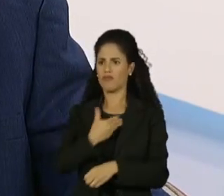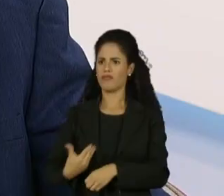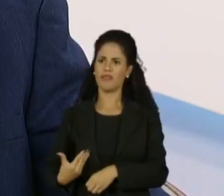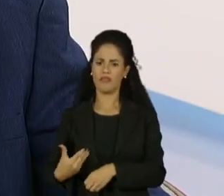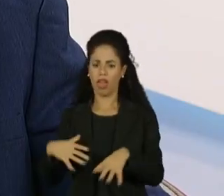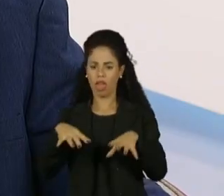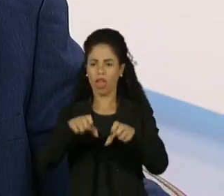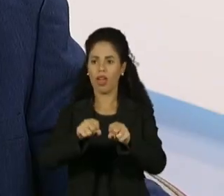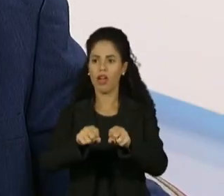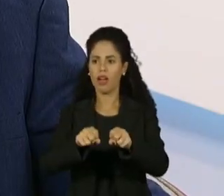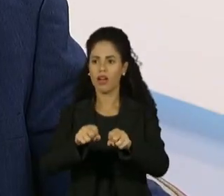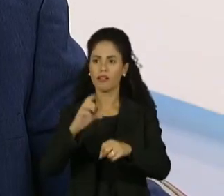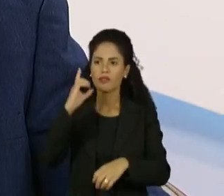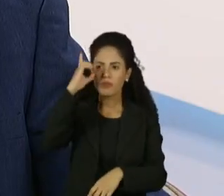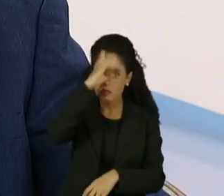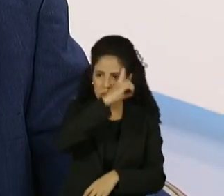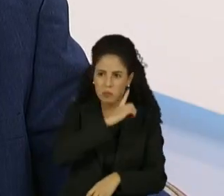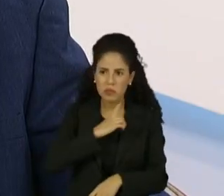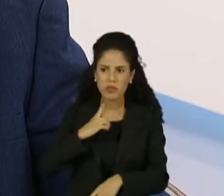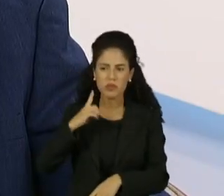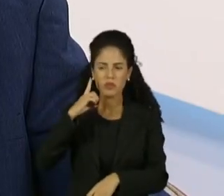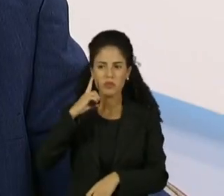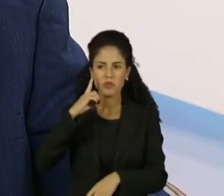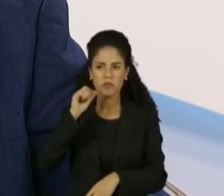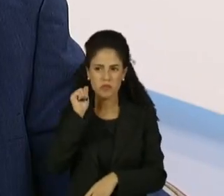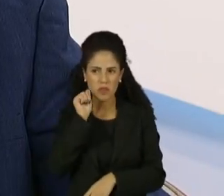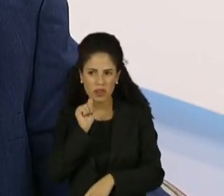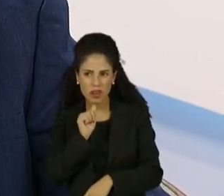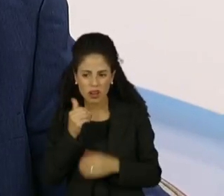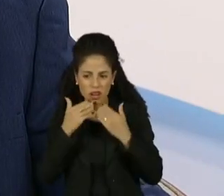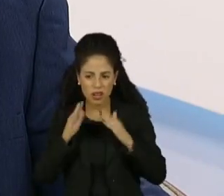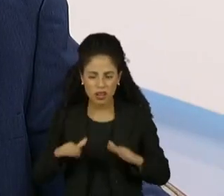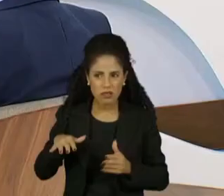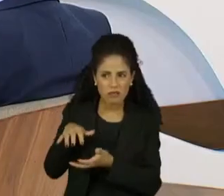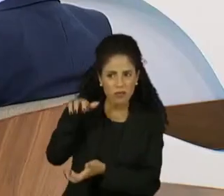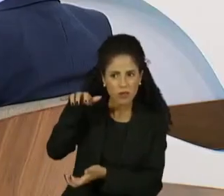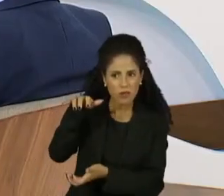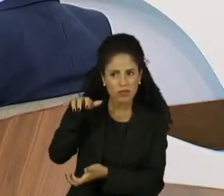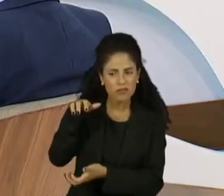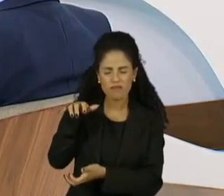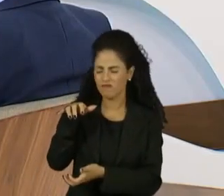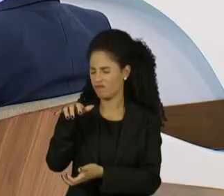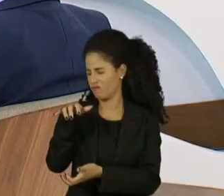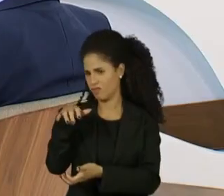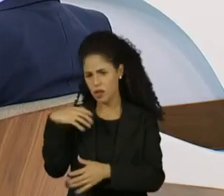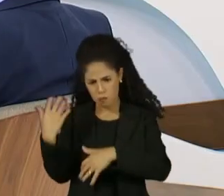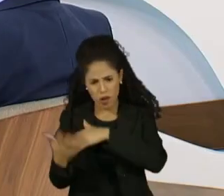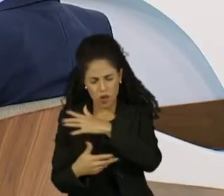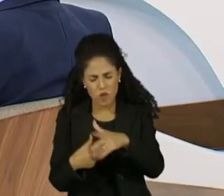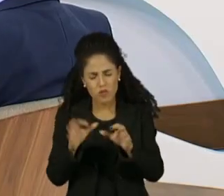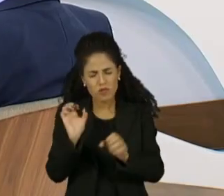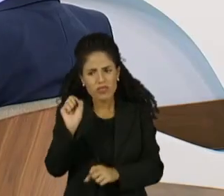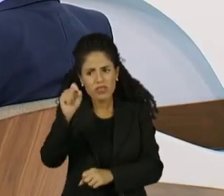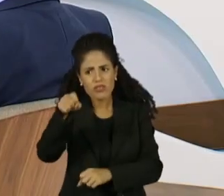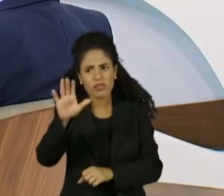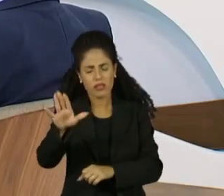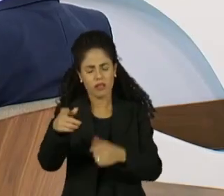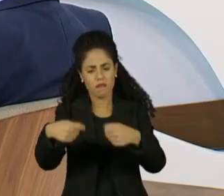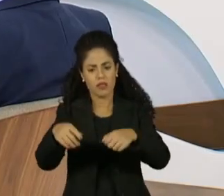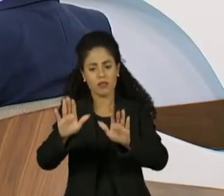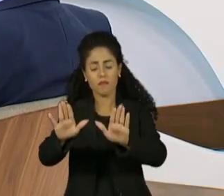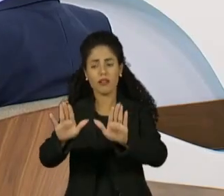toma o governo num domingo, com mulheres, com crianças, com velhos? É evidente que houve uma baderna, é evidente que isso tem que ser